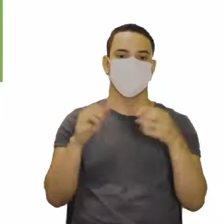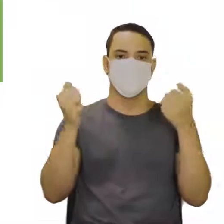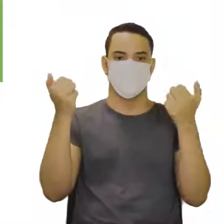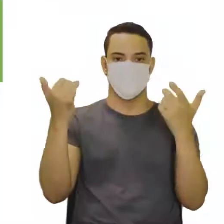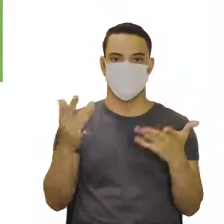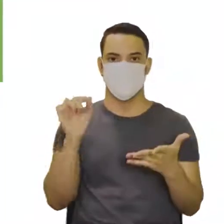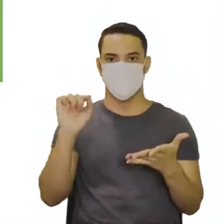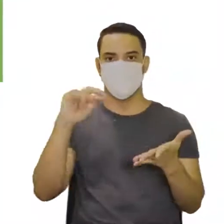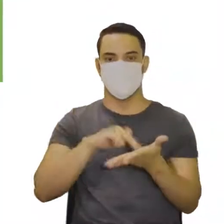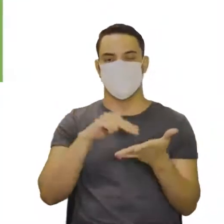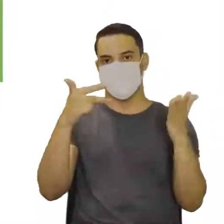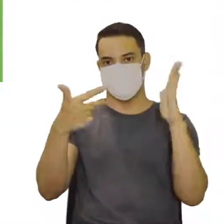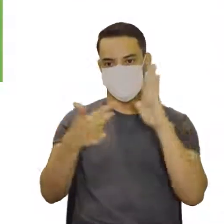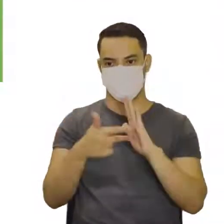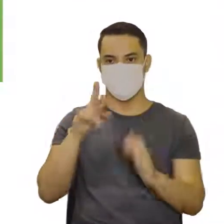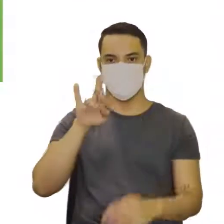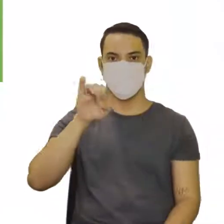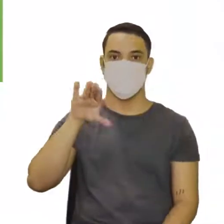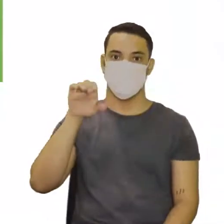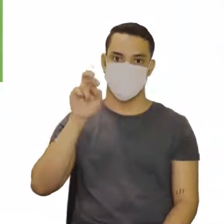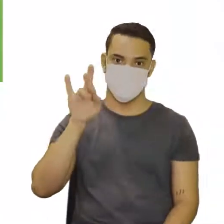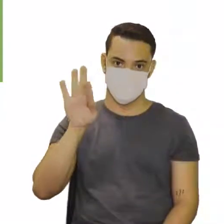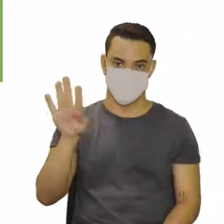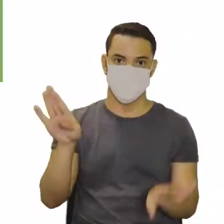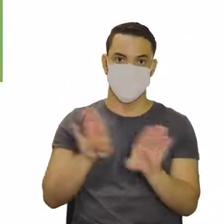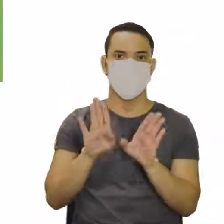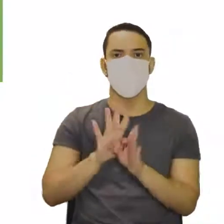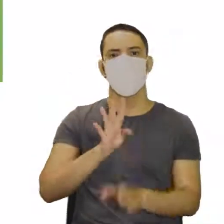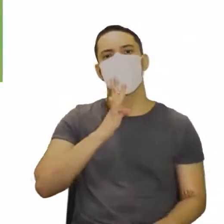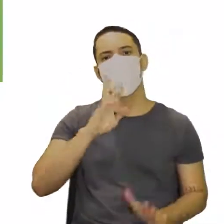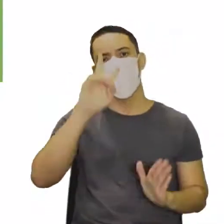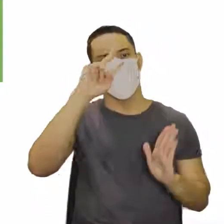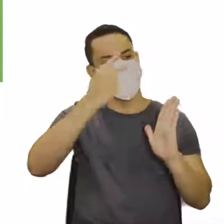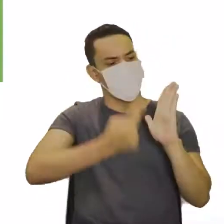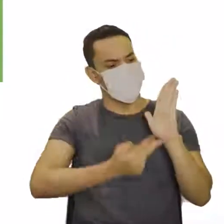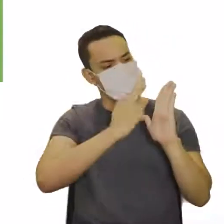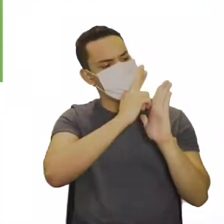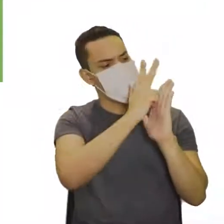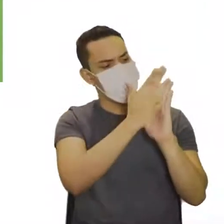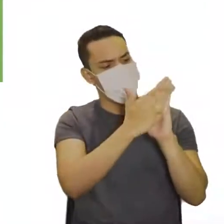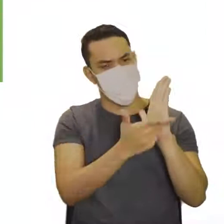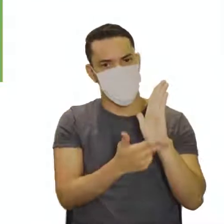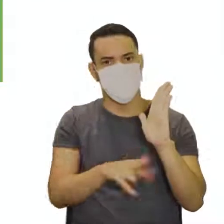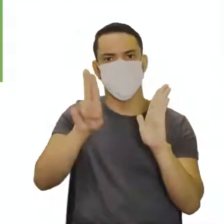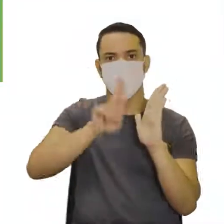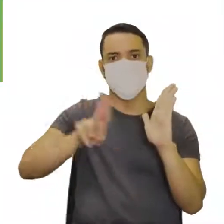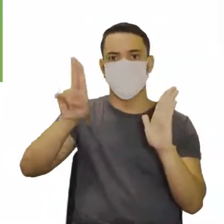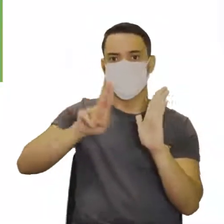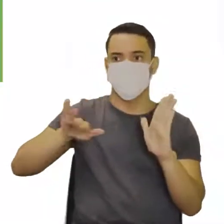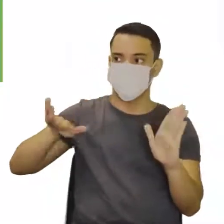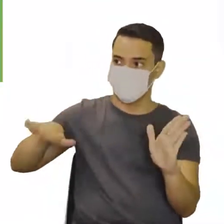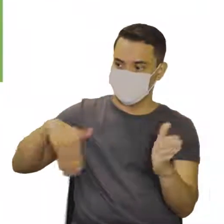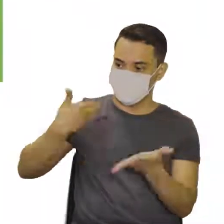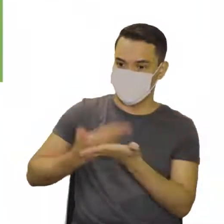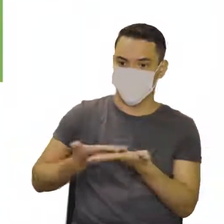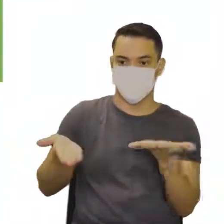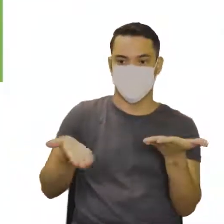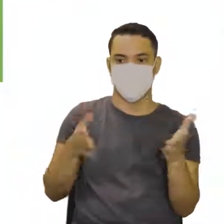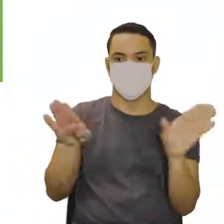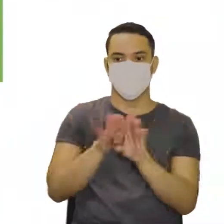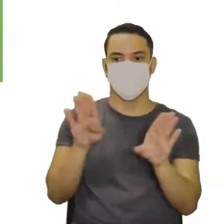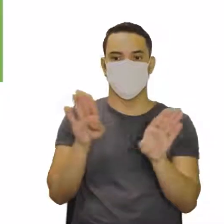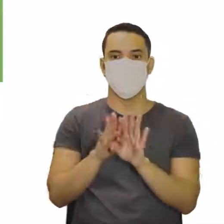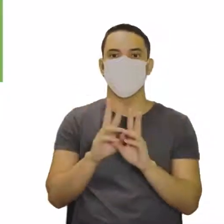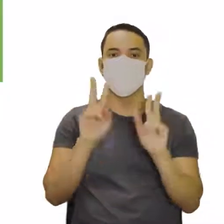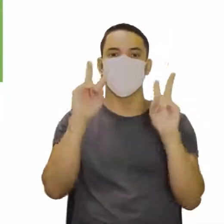o que é o receptor elétrico e reconhecer os diversos tipos de receptor em uso atualmente, tá bom? Reconhecer